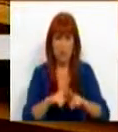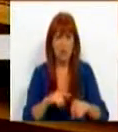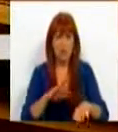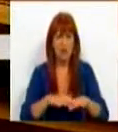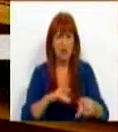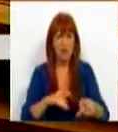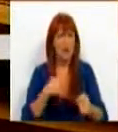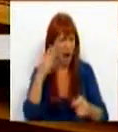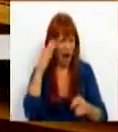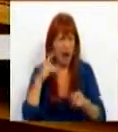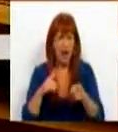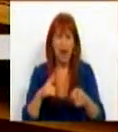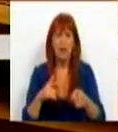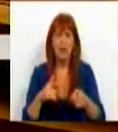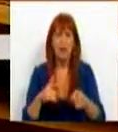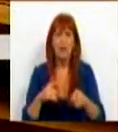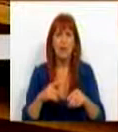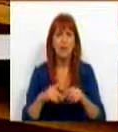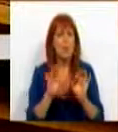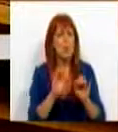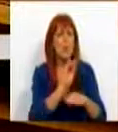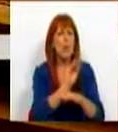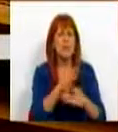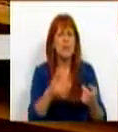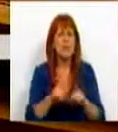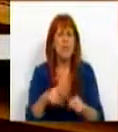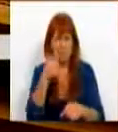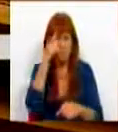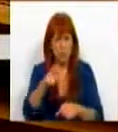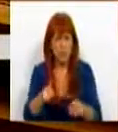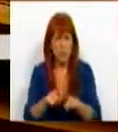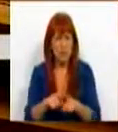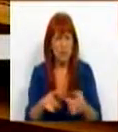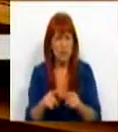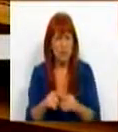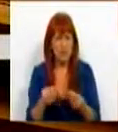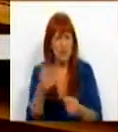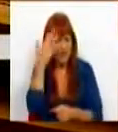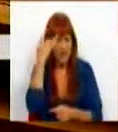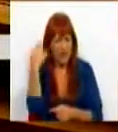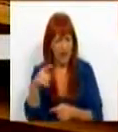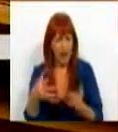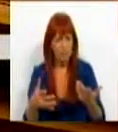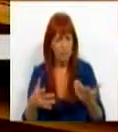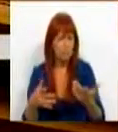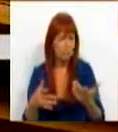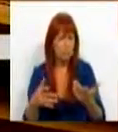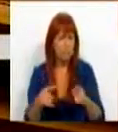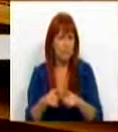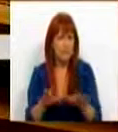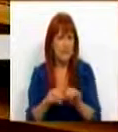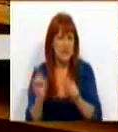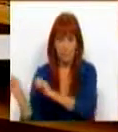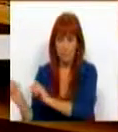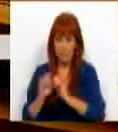abandono, ou não prestação de alimentos, será que esse indivíduo tem uma expectativa de comungar da